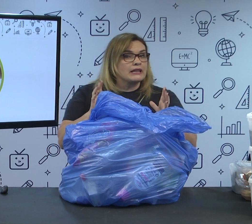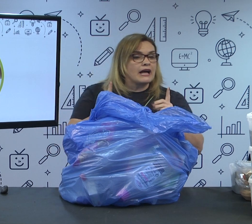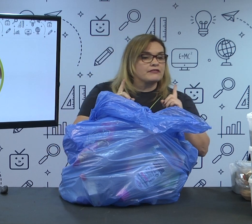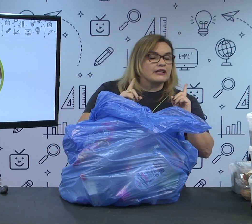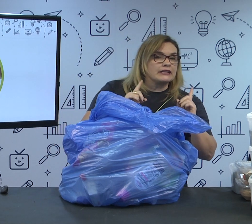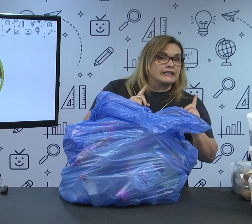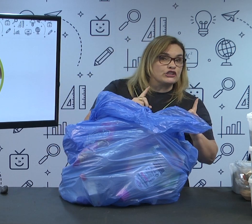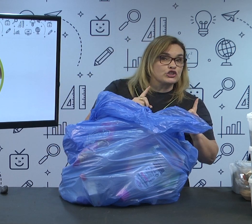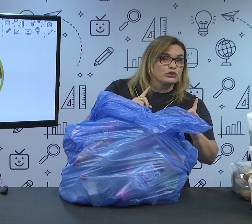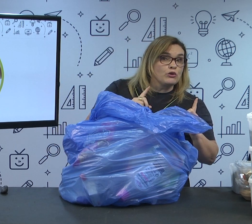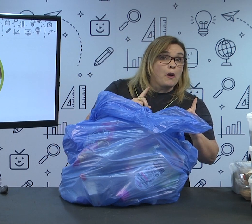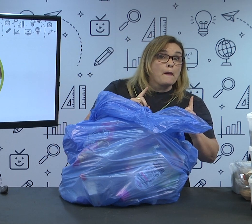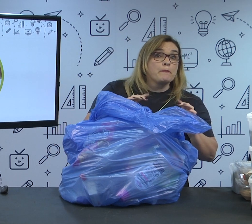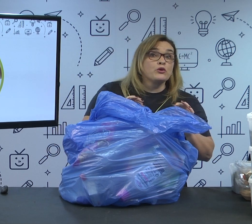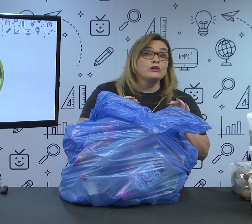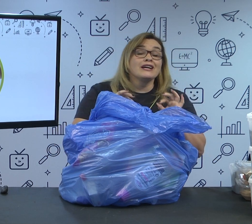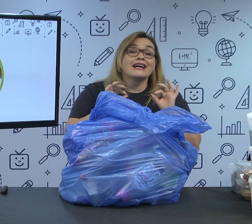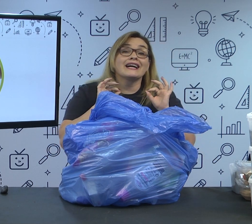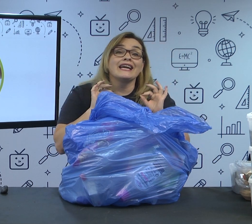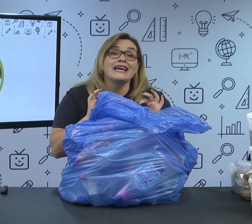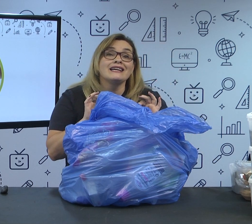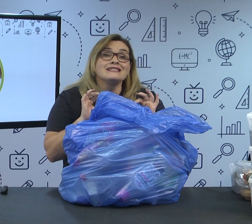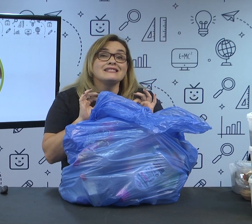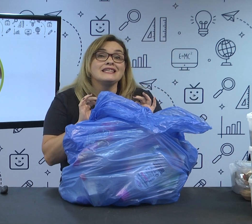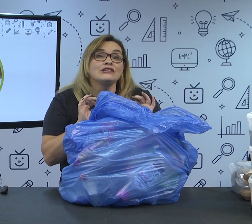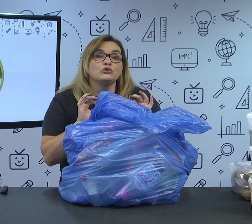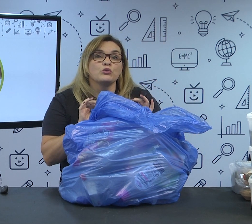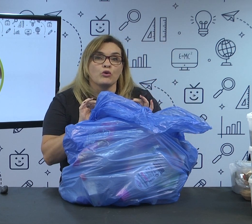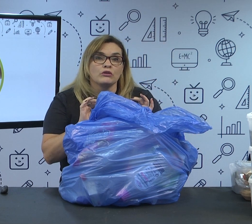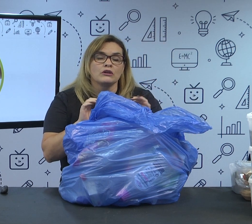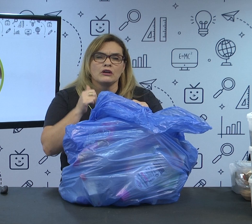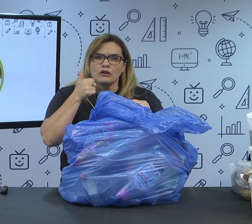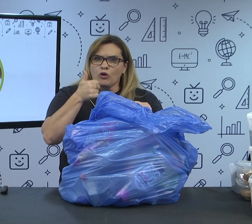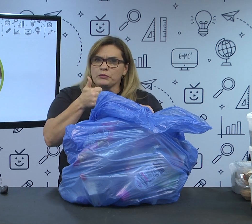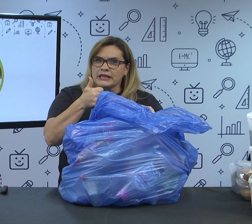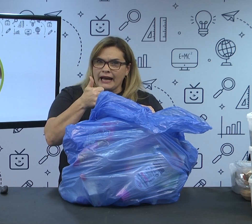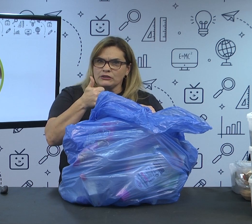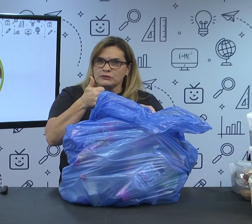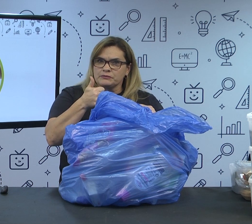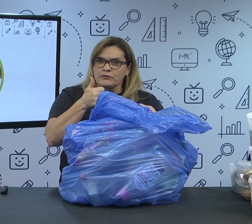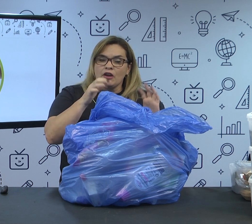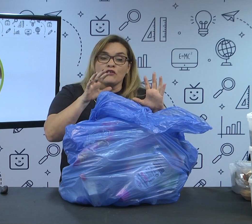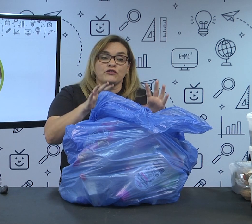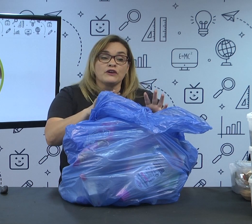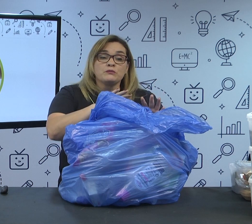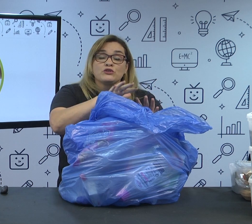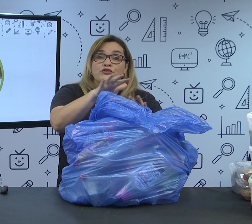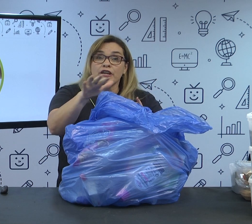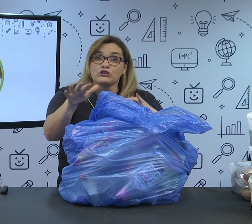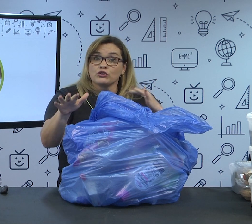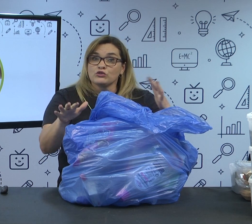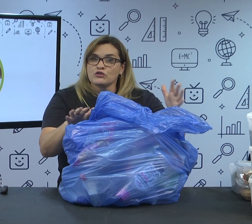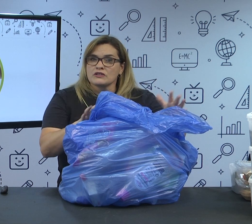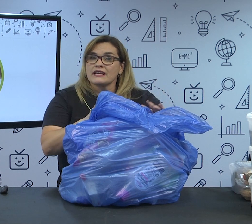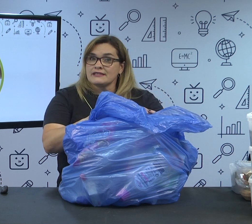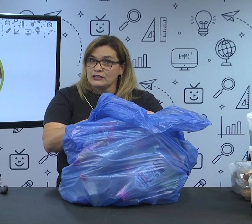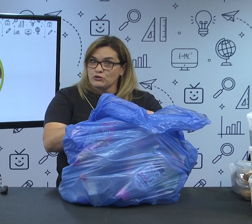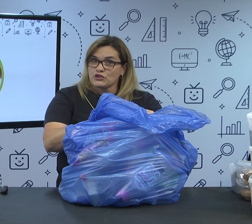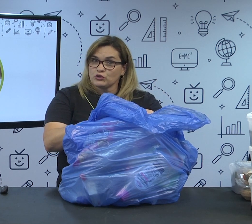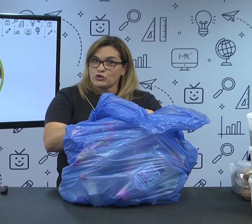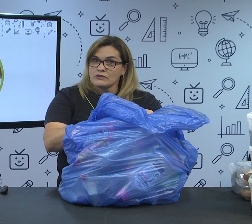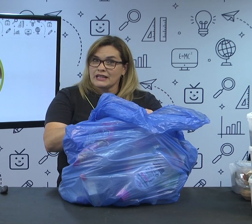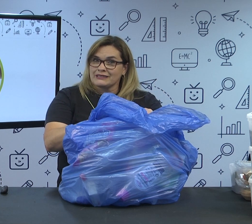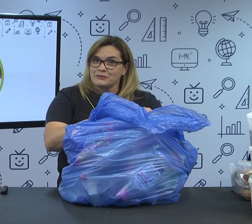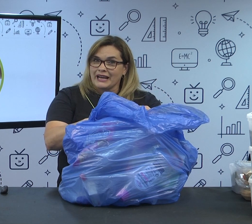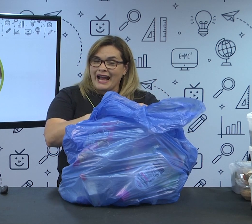trocar a palavra lixo por resíduo. Combinado? Vamos ver todos os